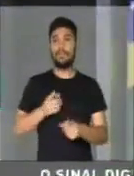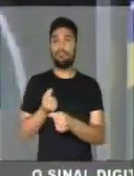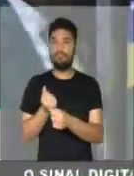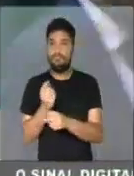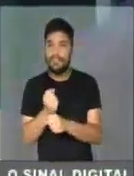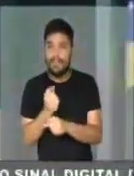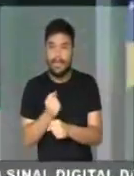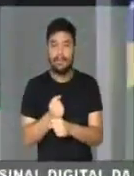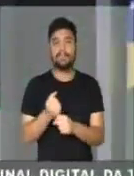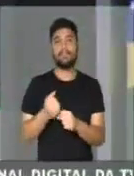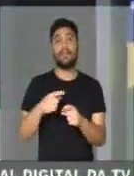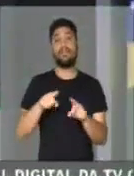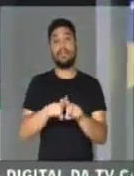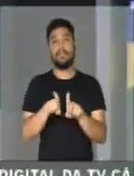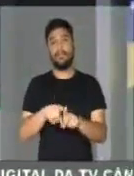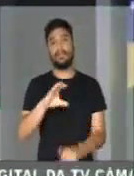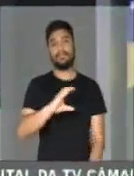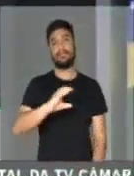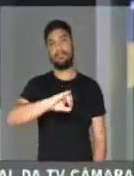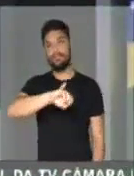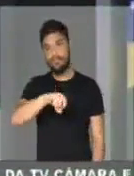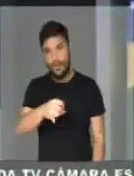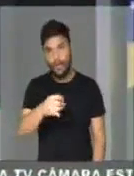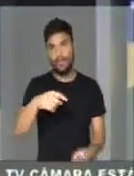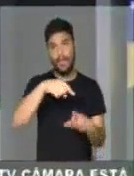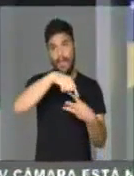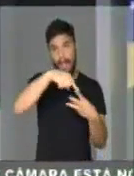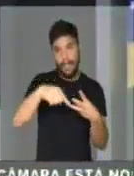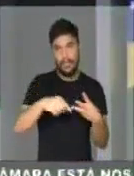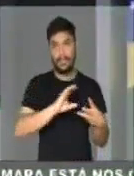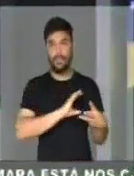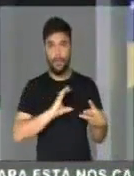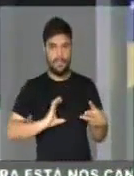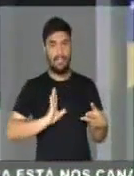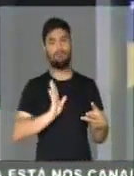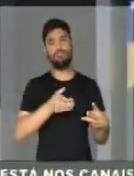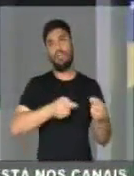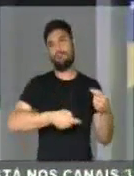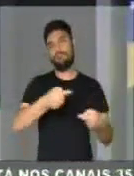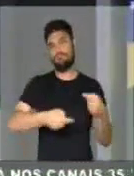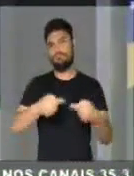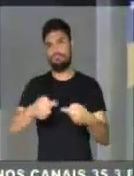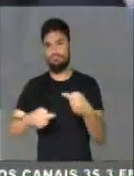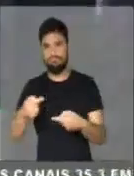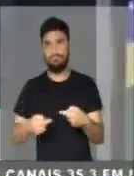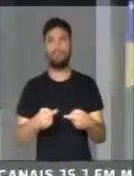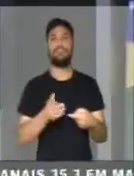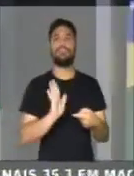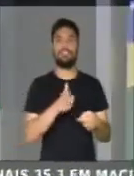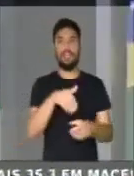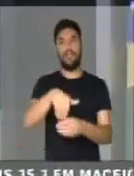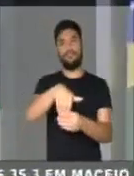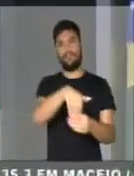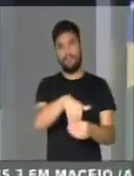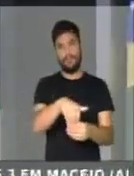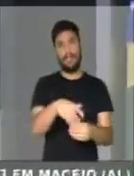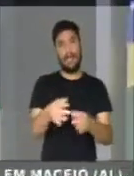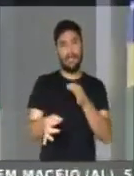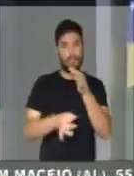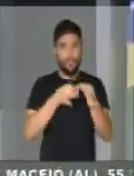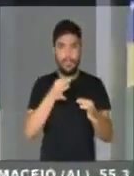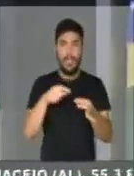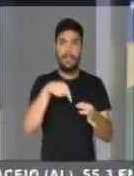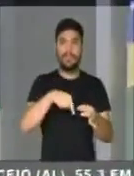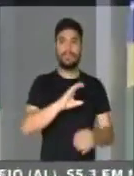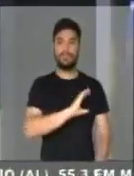e Tributação e também à CCJ, Comissão de Constituição e Justiça e Cidadania, sujeitando-se à apreciação